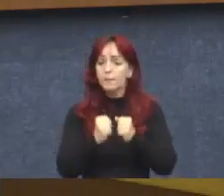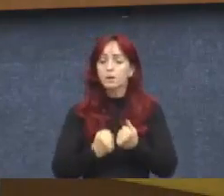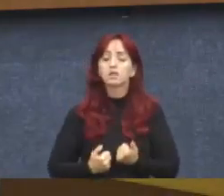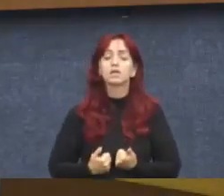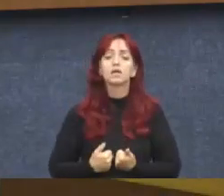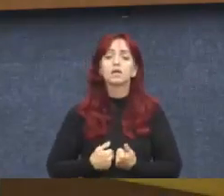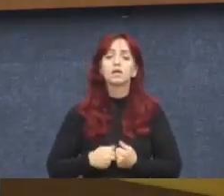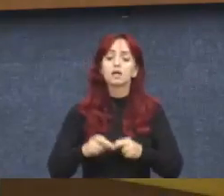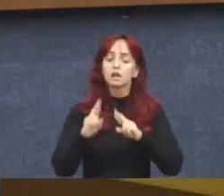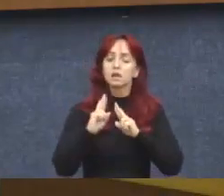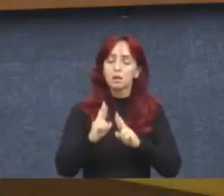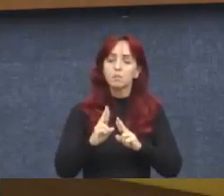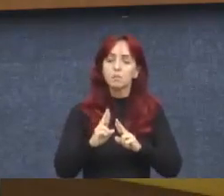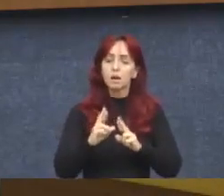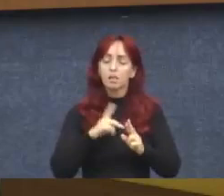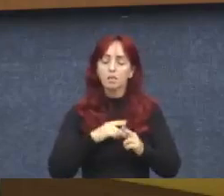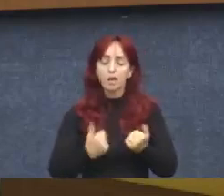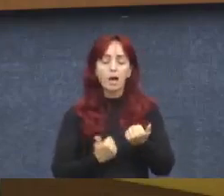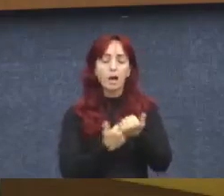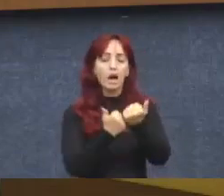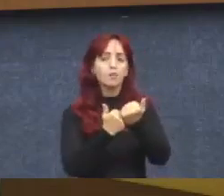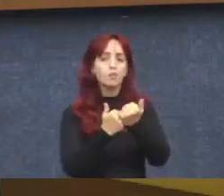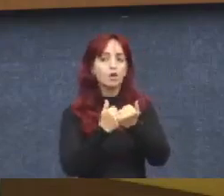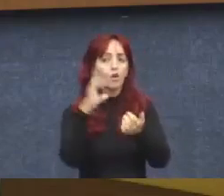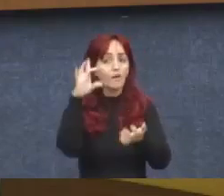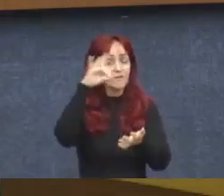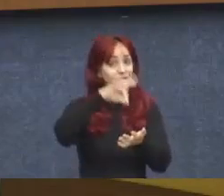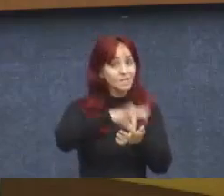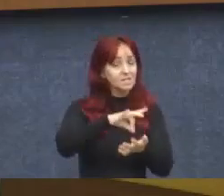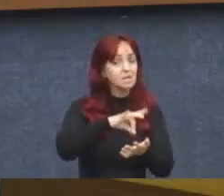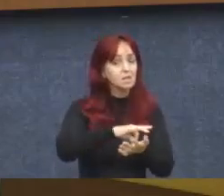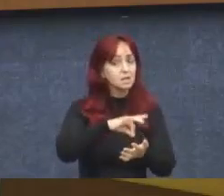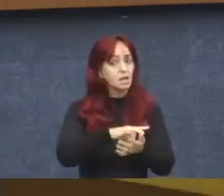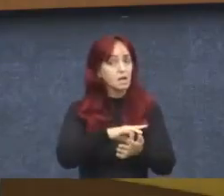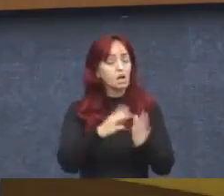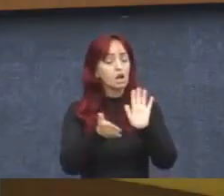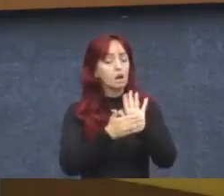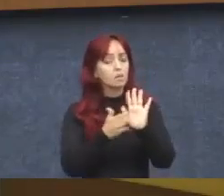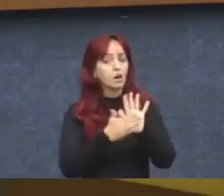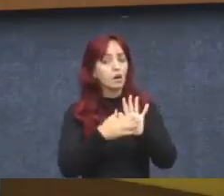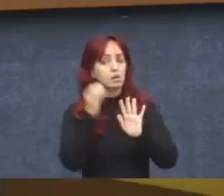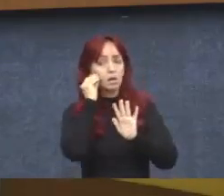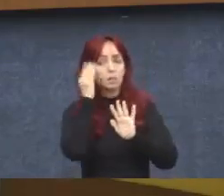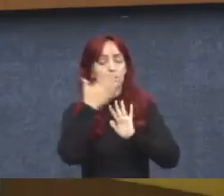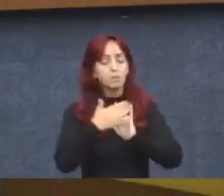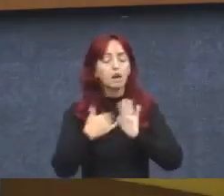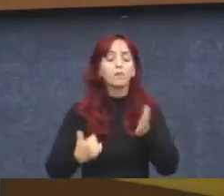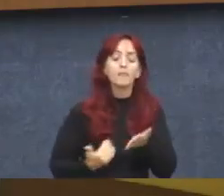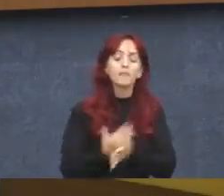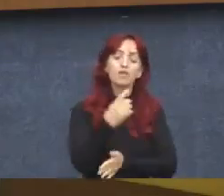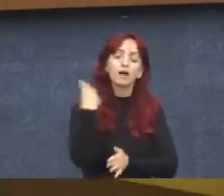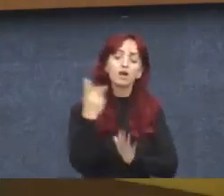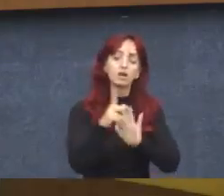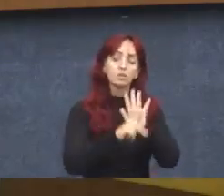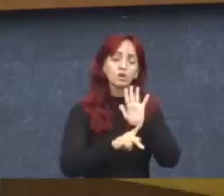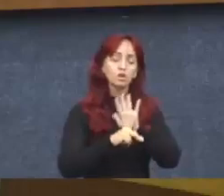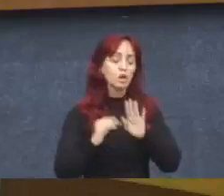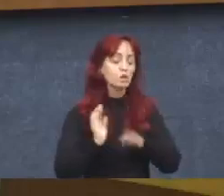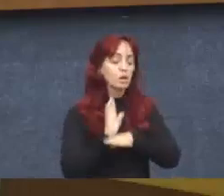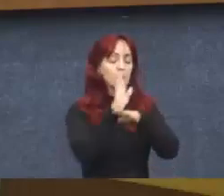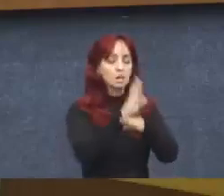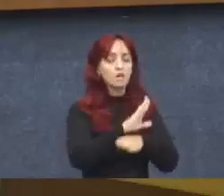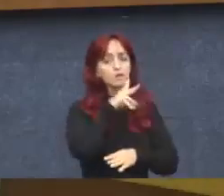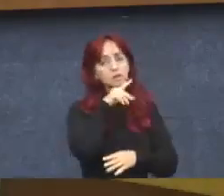forma aí oficial com o PT nas nossas pautas aqui para aprovarmos os nossos projetos em defesa dos